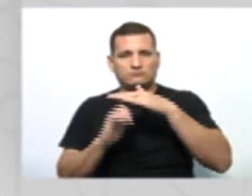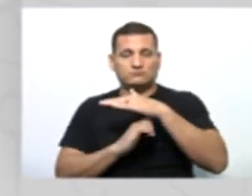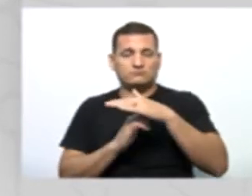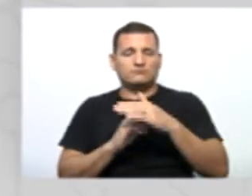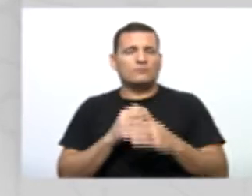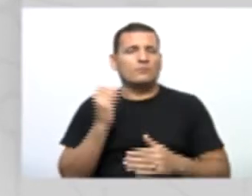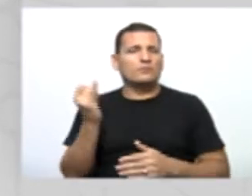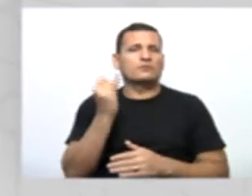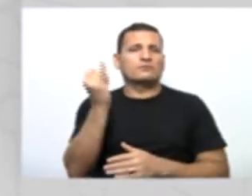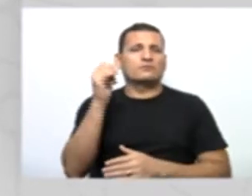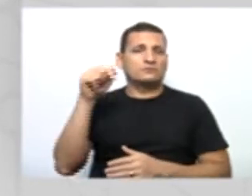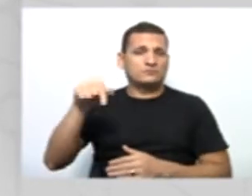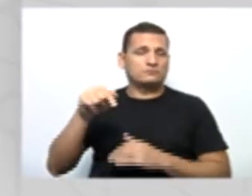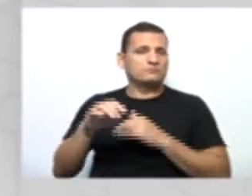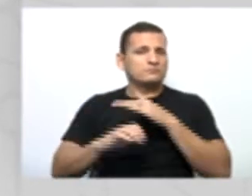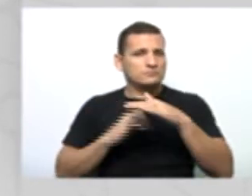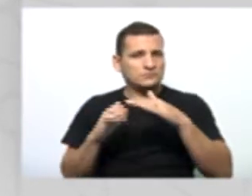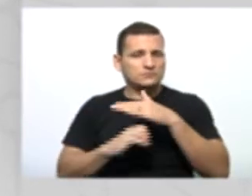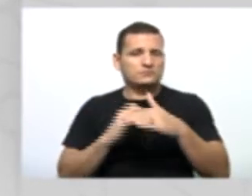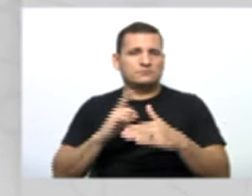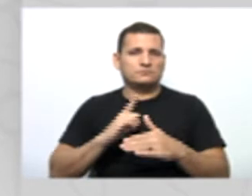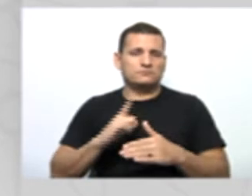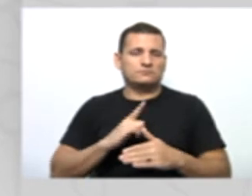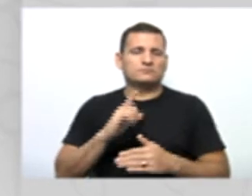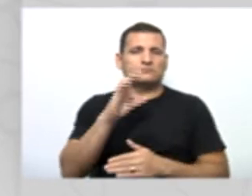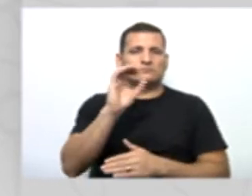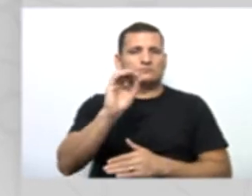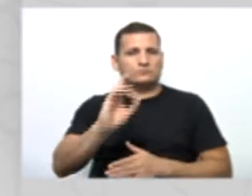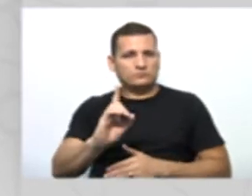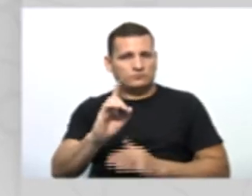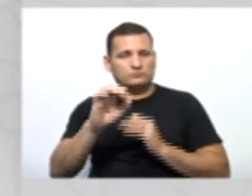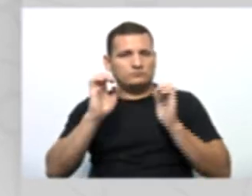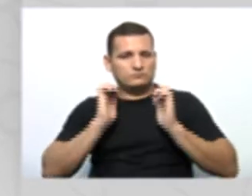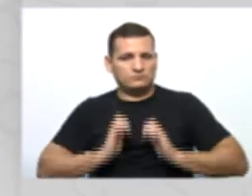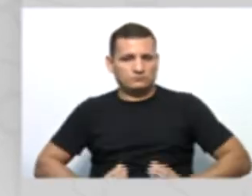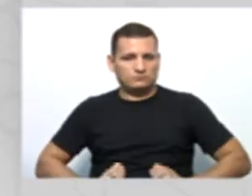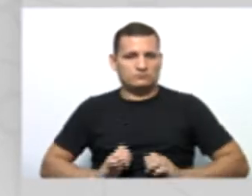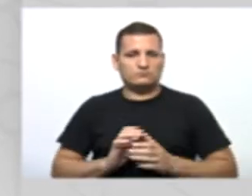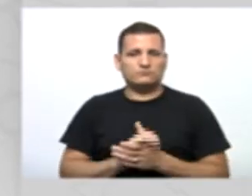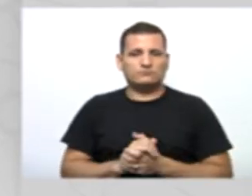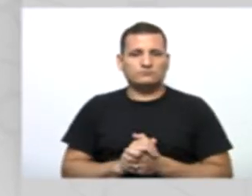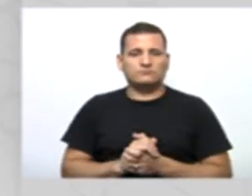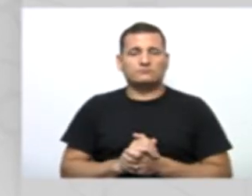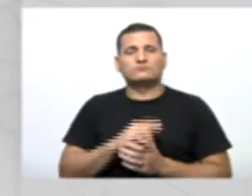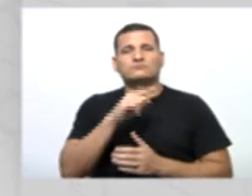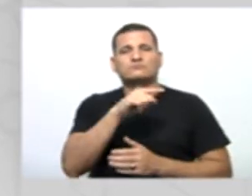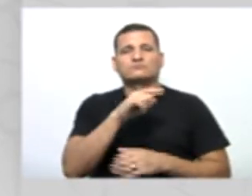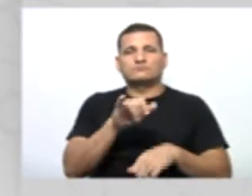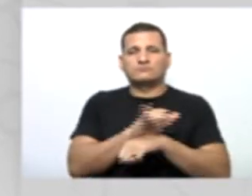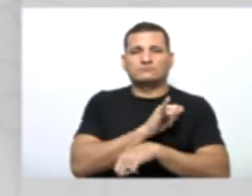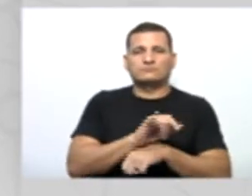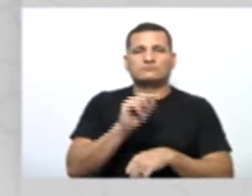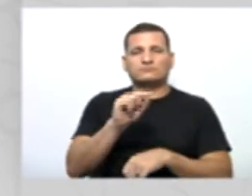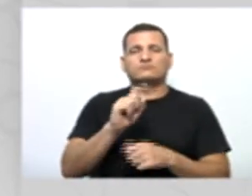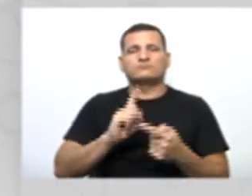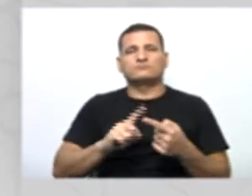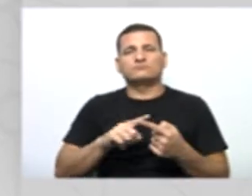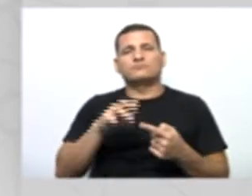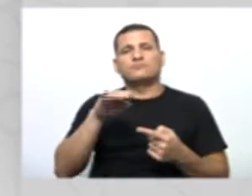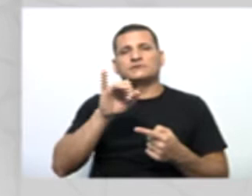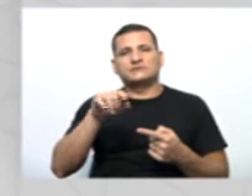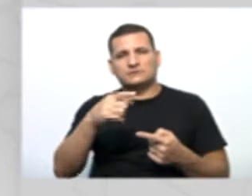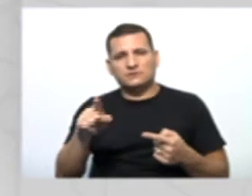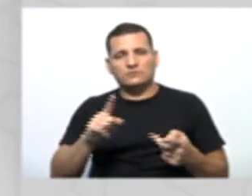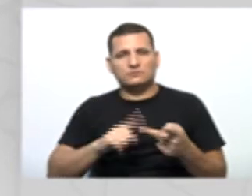de uma empresa ter um código de ética. Aqui no nível estratégico, né, nós vamos falar sobre missão, estratégia e